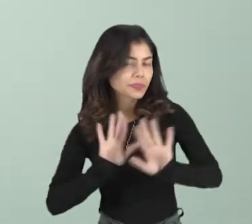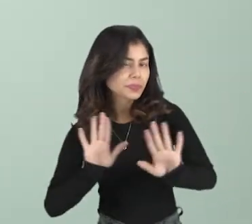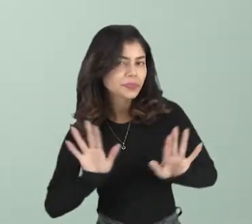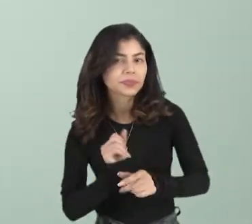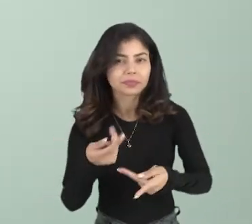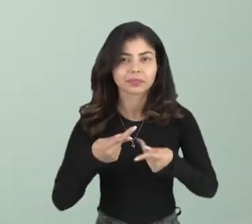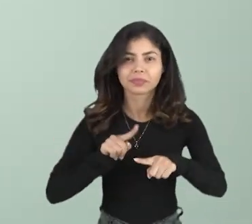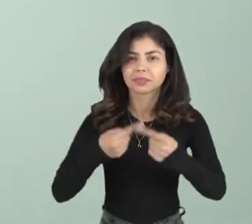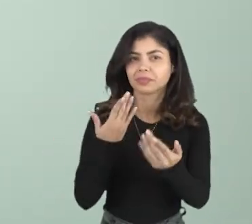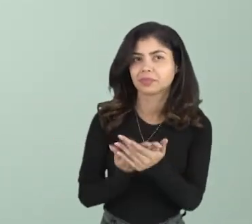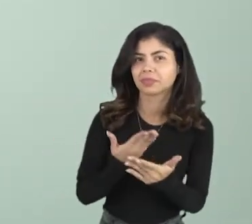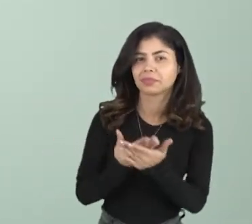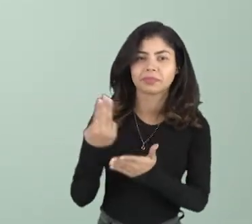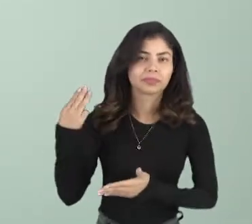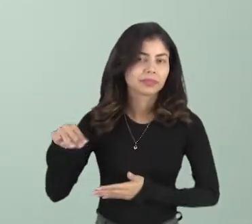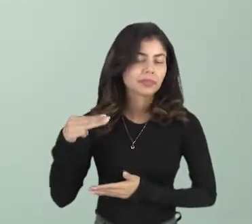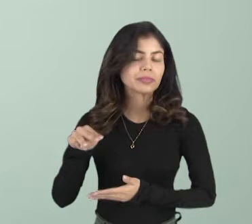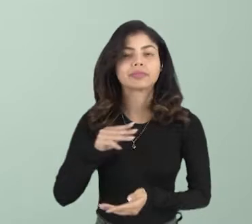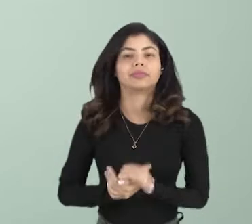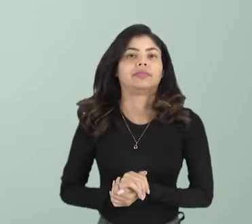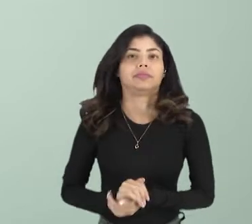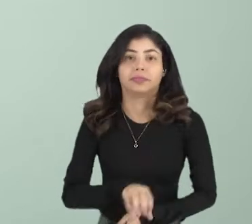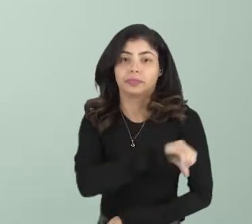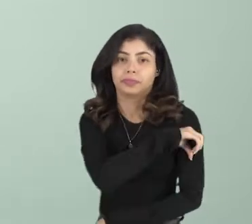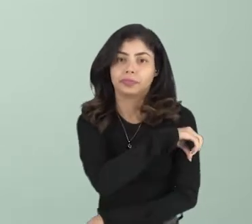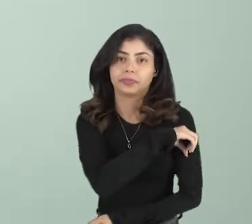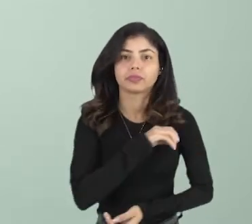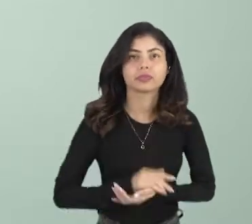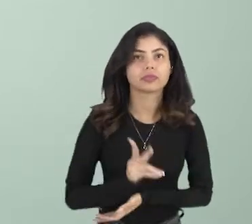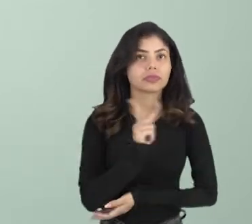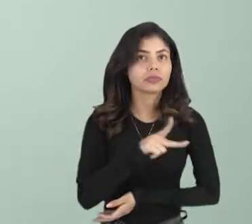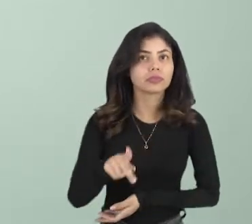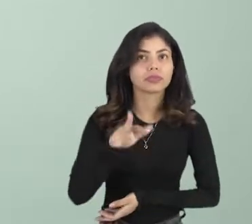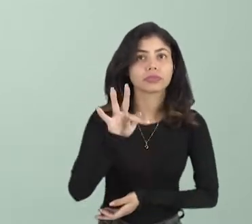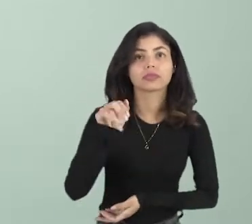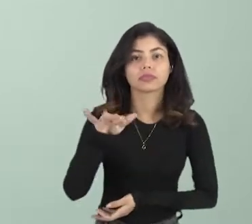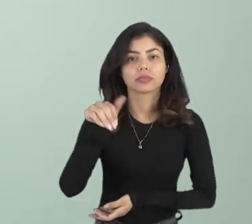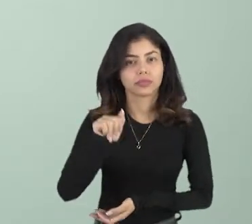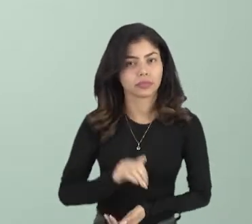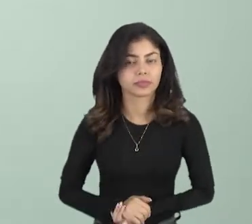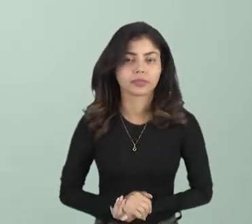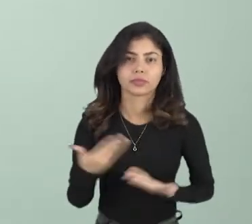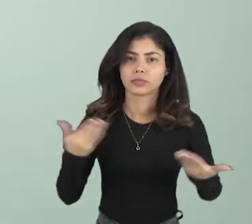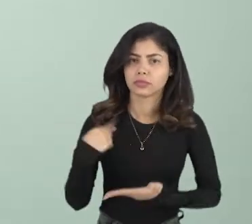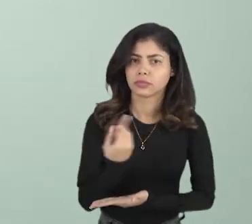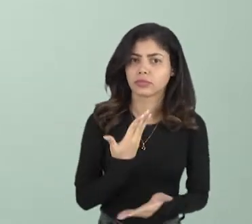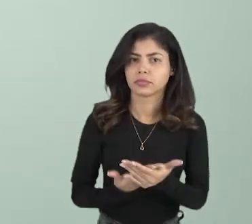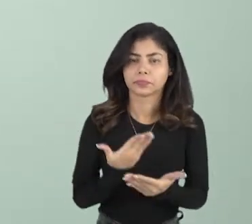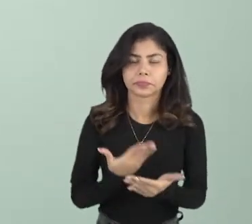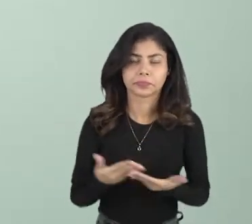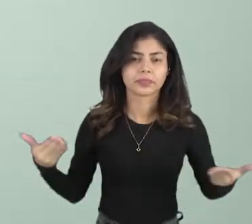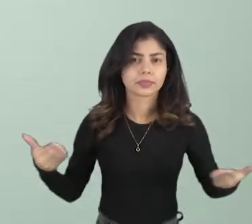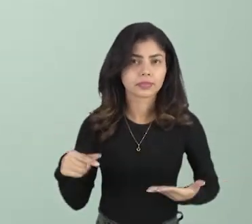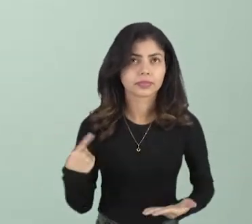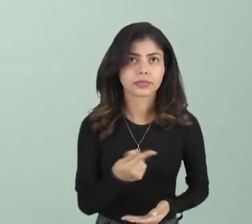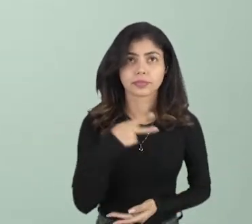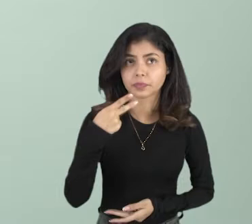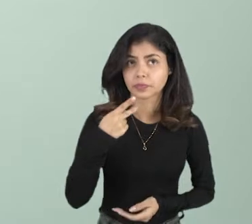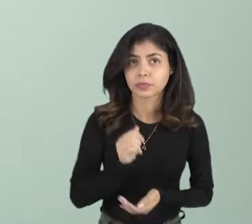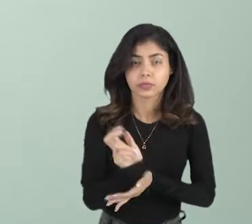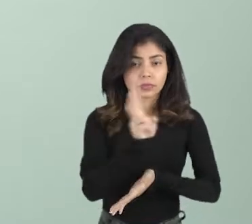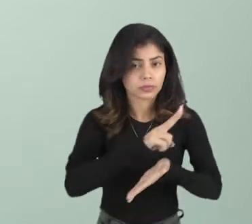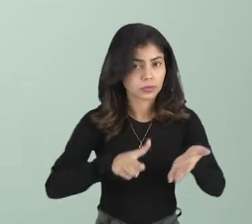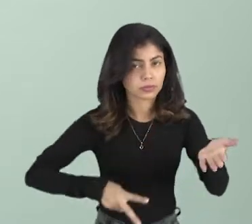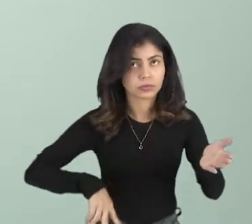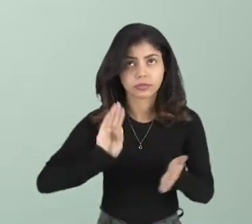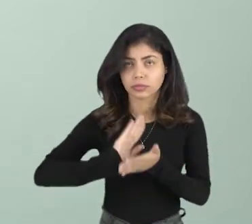Olá, sejam bem-vindos a mais uma aula de matemática do nono ano. Eu sou a professora Fabiane Farias e na nossa aula de hoje falaremos sobre